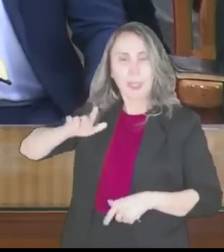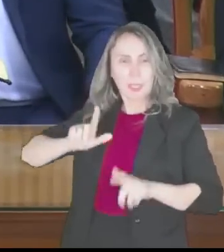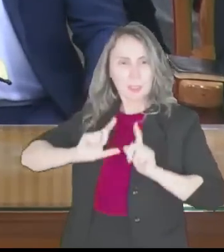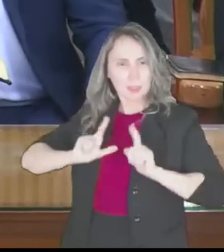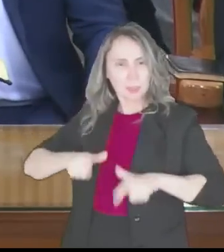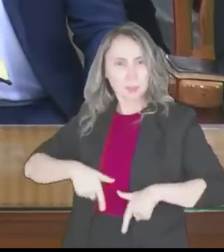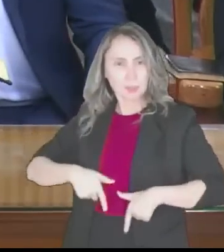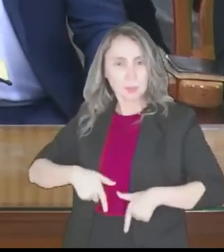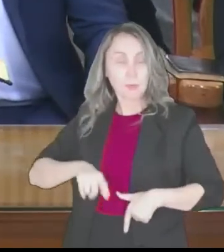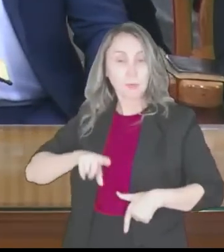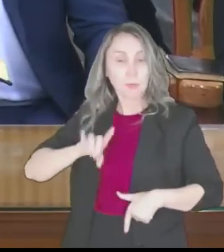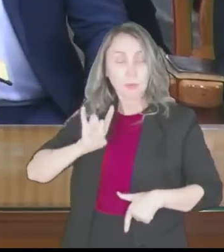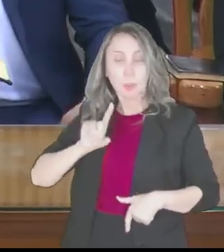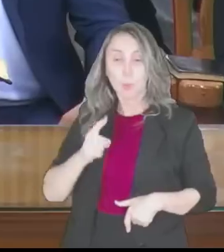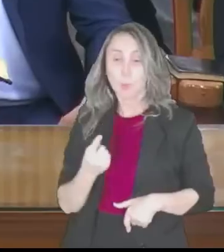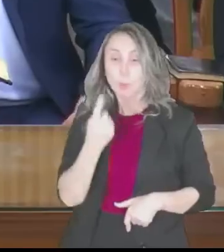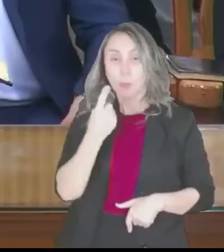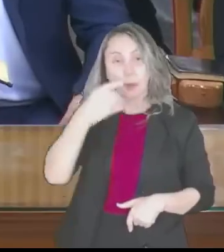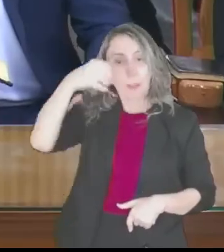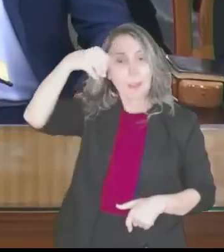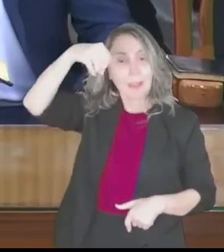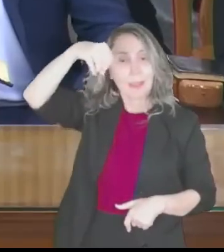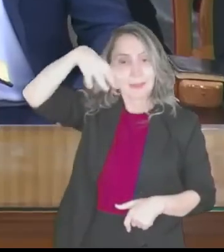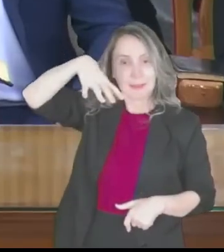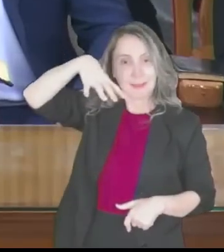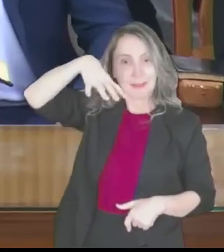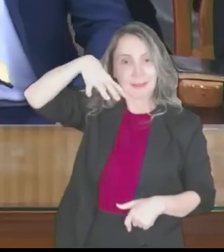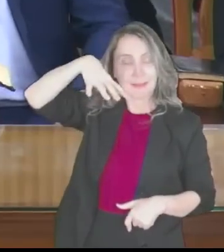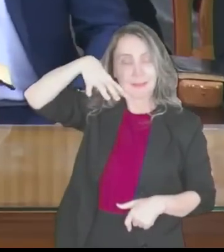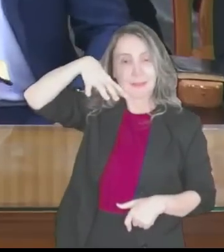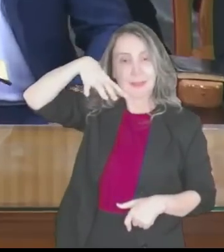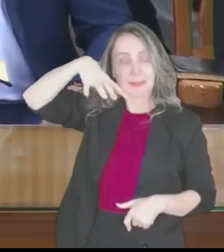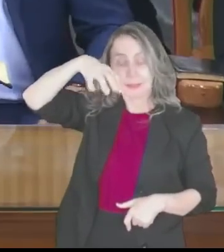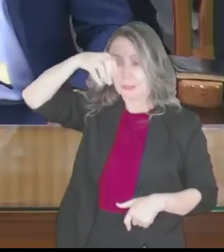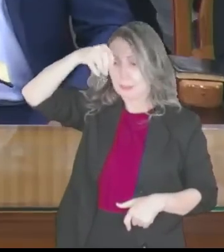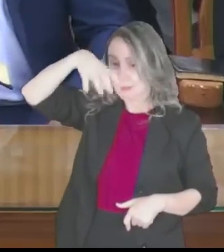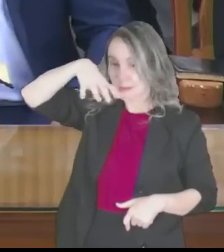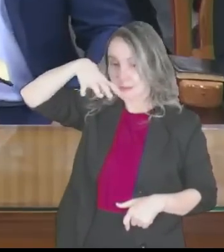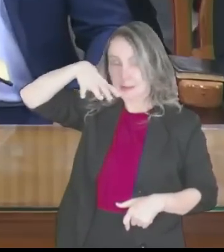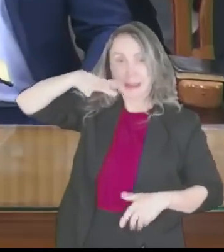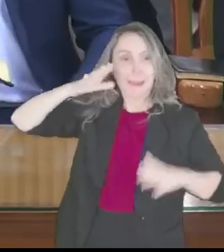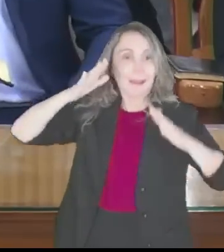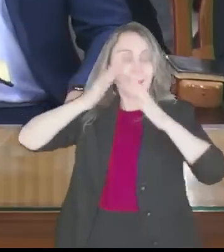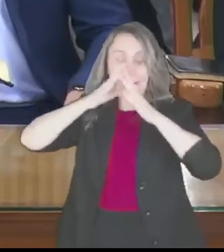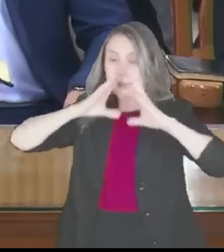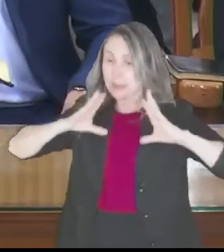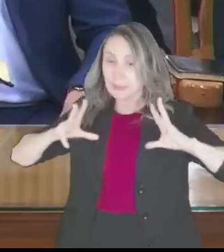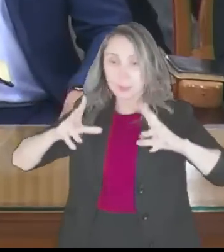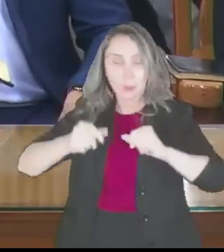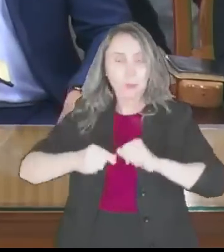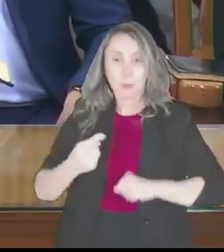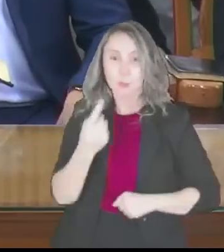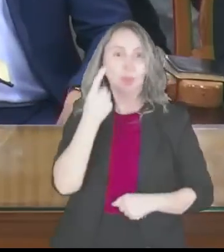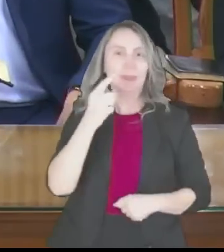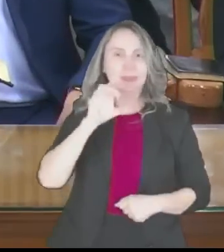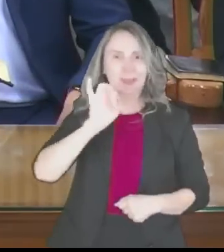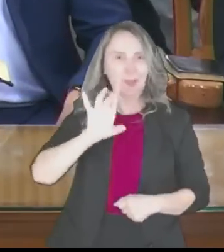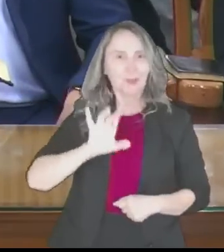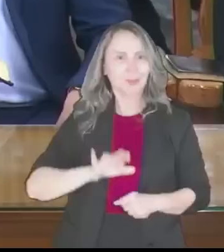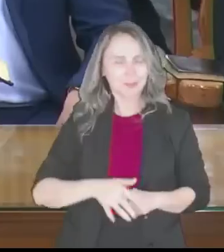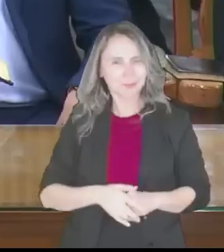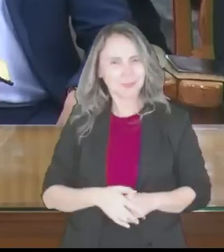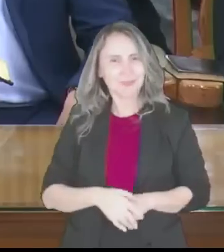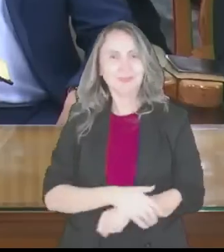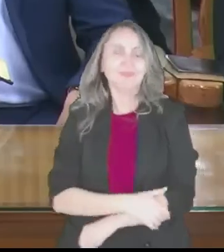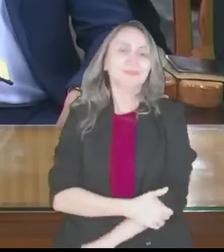só alumiava a casa toda. Jesus disse que a lâmpada alumia toda a casa. Por que Jesus disse que a lâmpada alumia toda a casa? Lá no